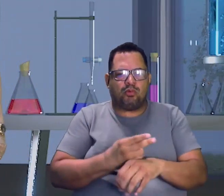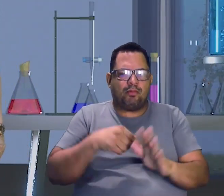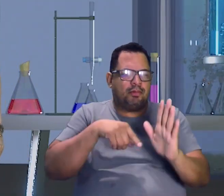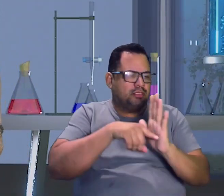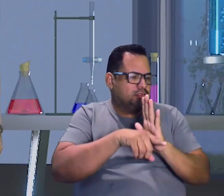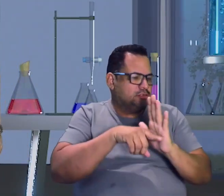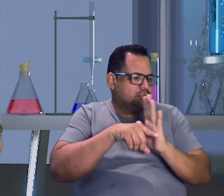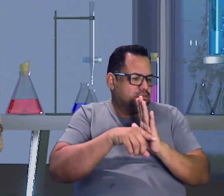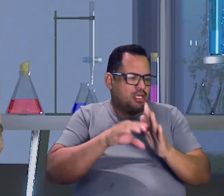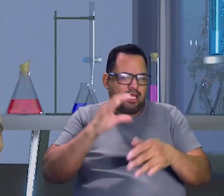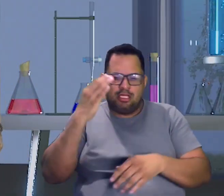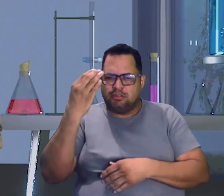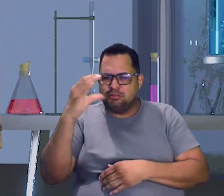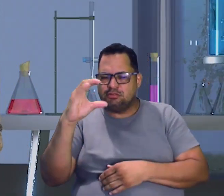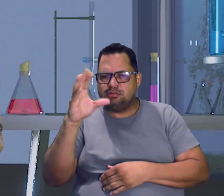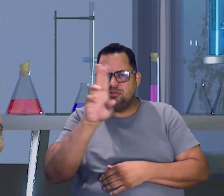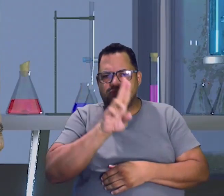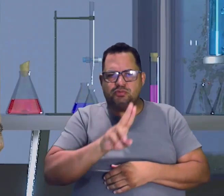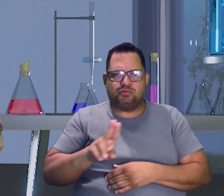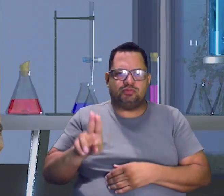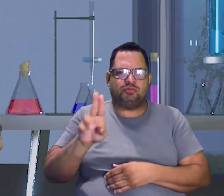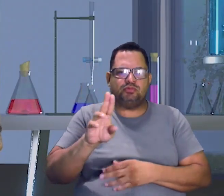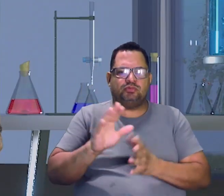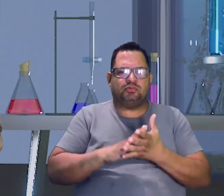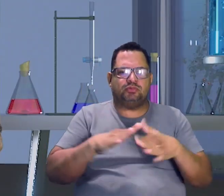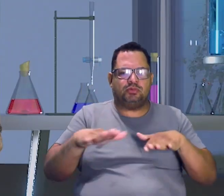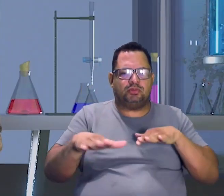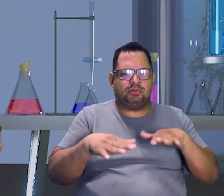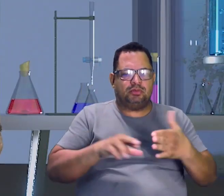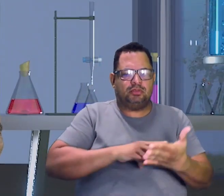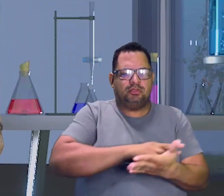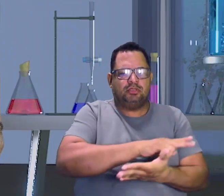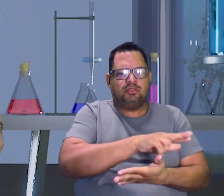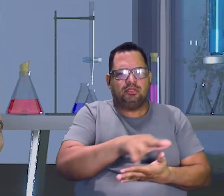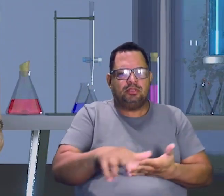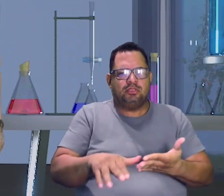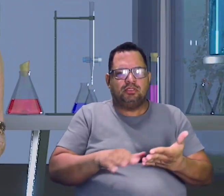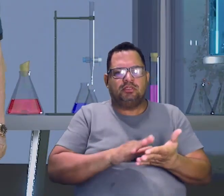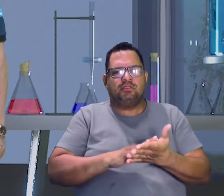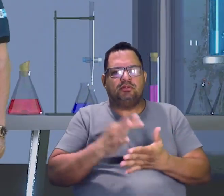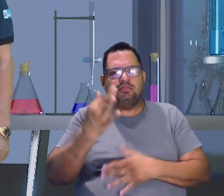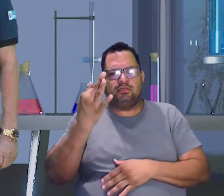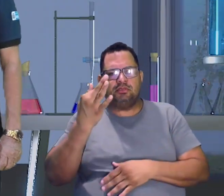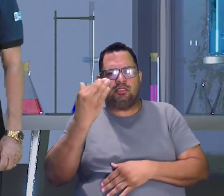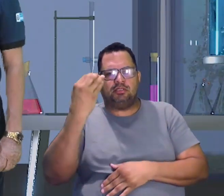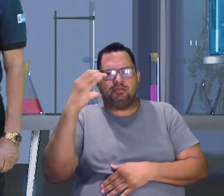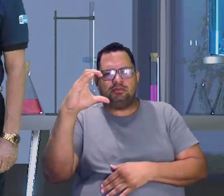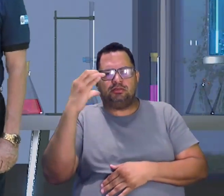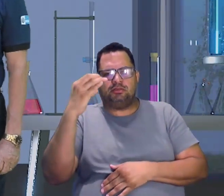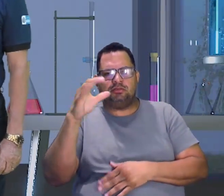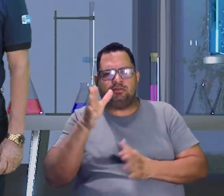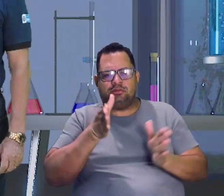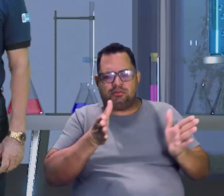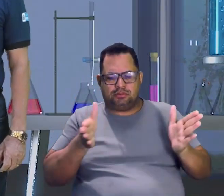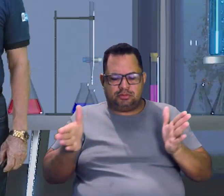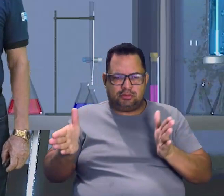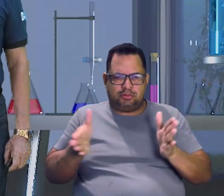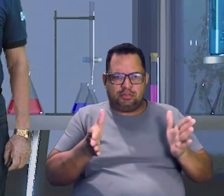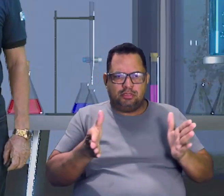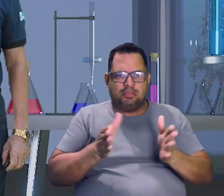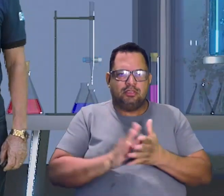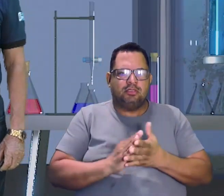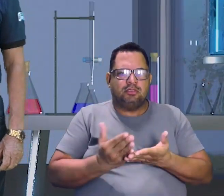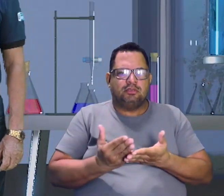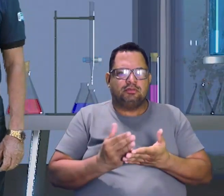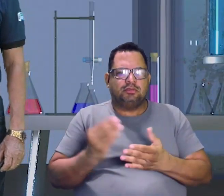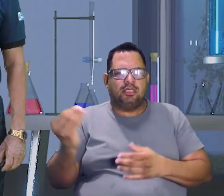que movimentou ali muitos pensadores, muitos que a gente pode dizer cientistas da época, né, que eram os alquimistas que